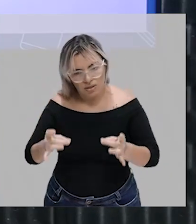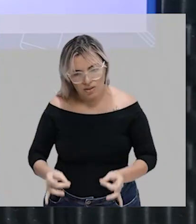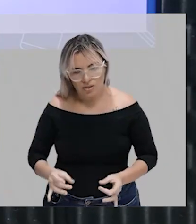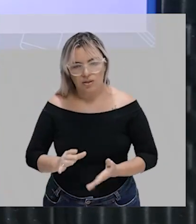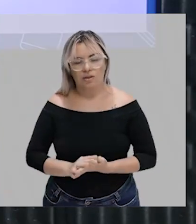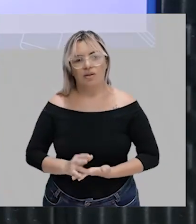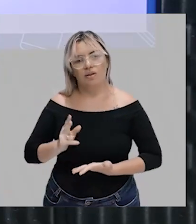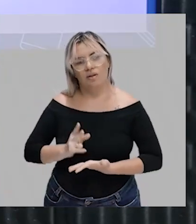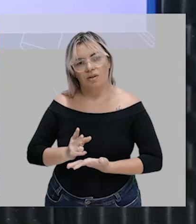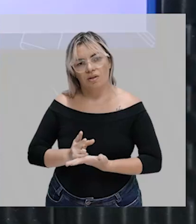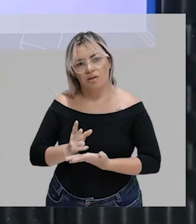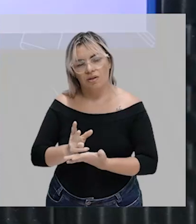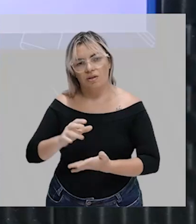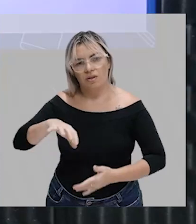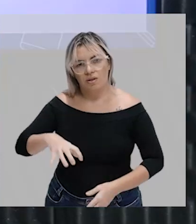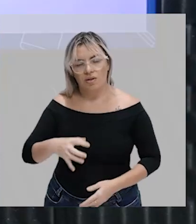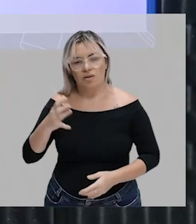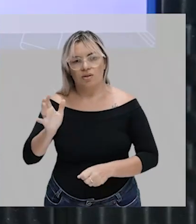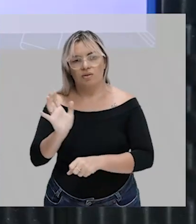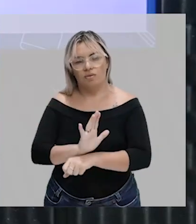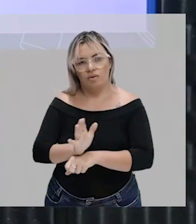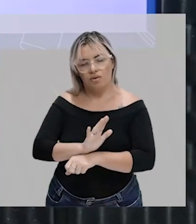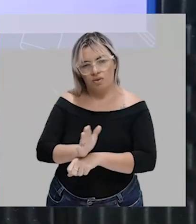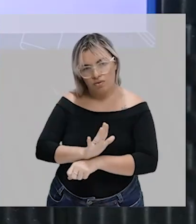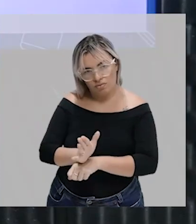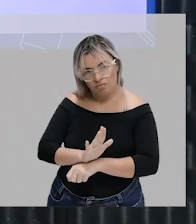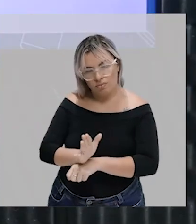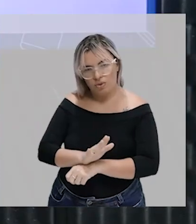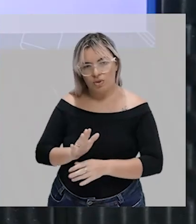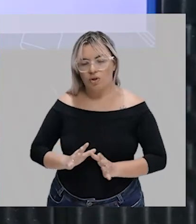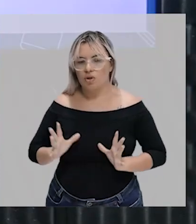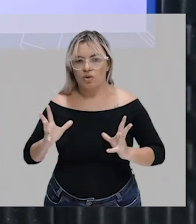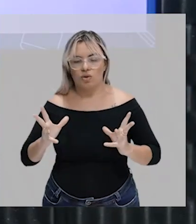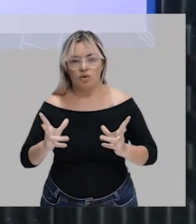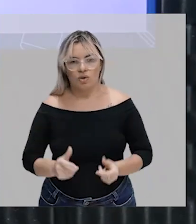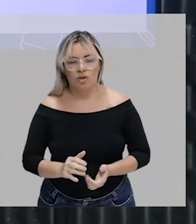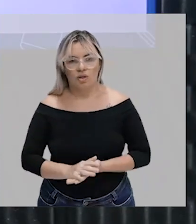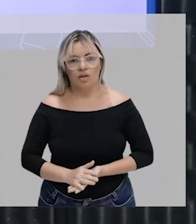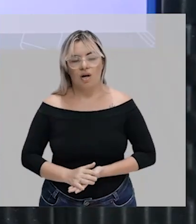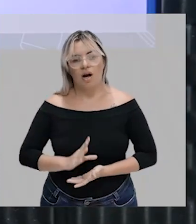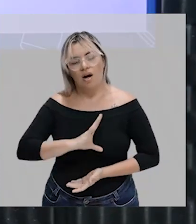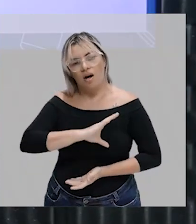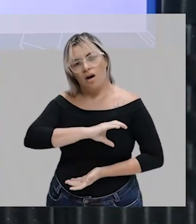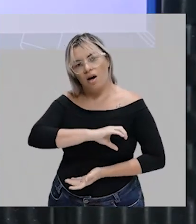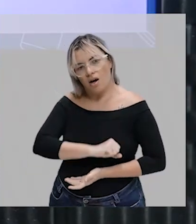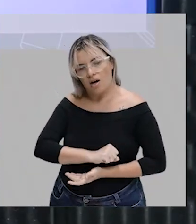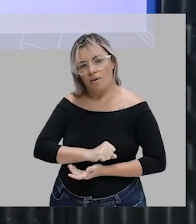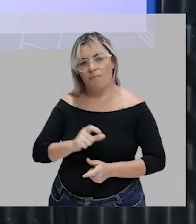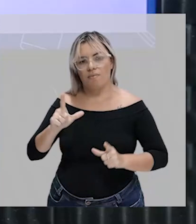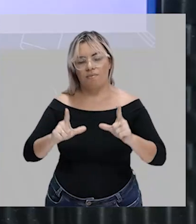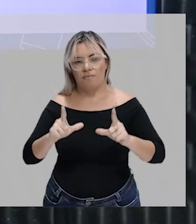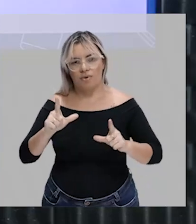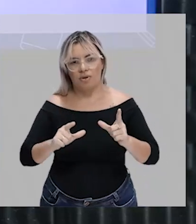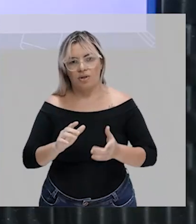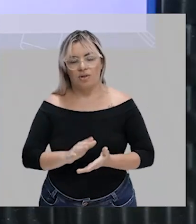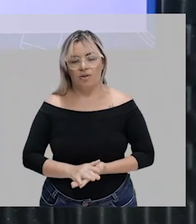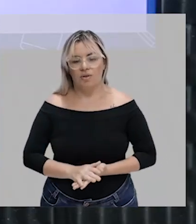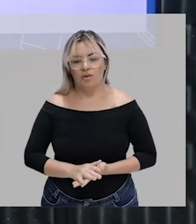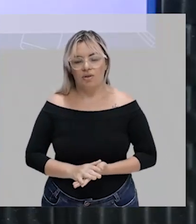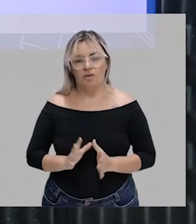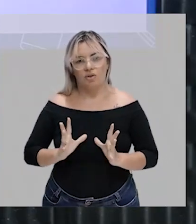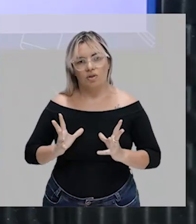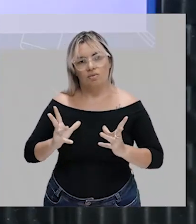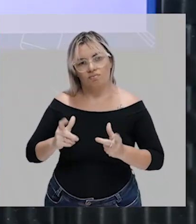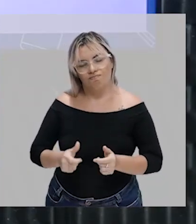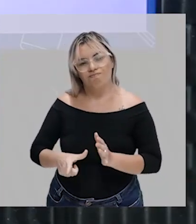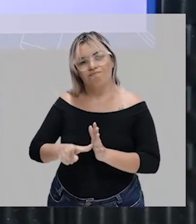Isso acontece, eu dei o exemplo do Auto da Compadecida, porque eu sei que é um filme que todo mundo adora assistir toda vez que passa,